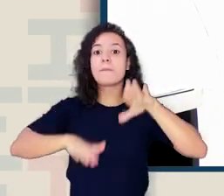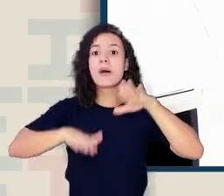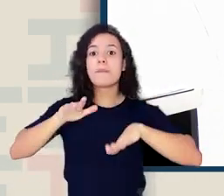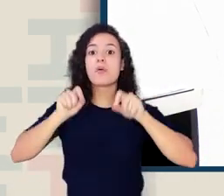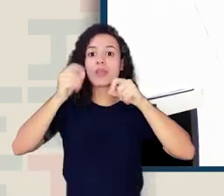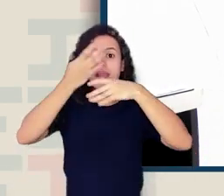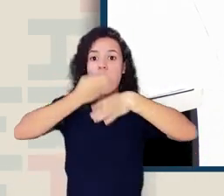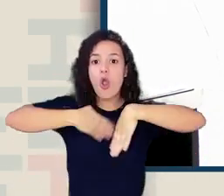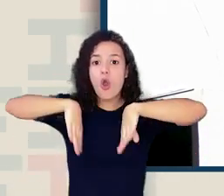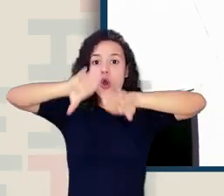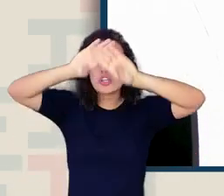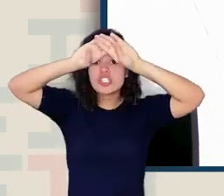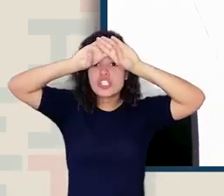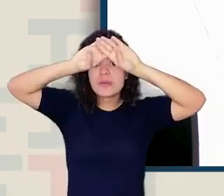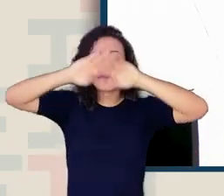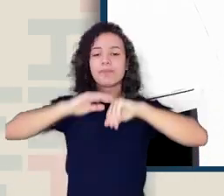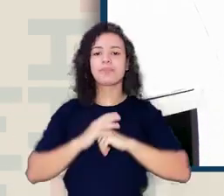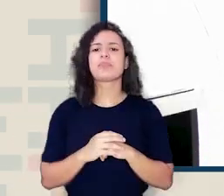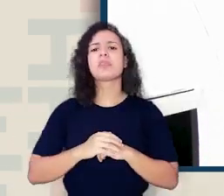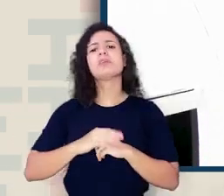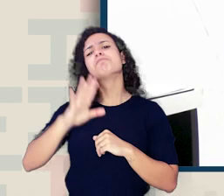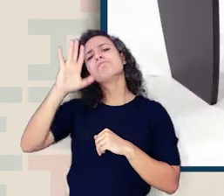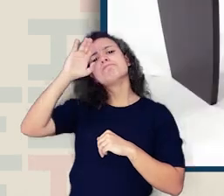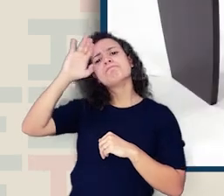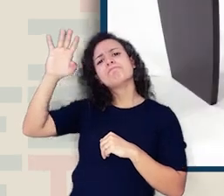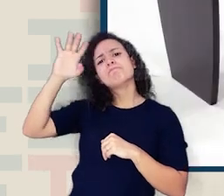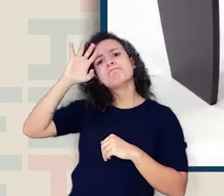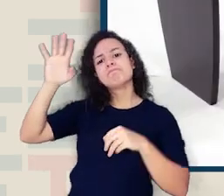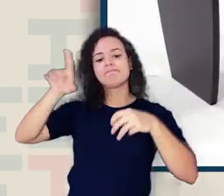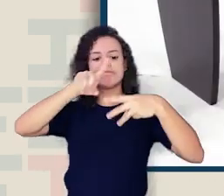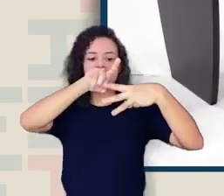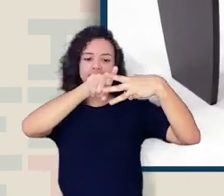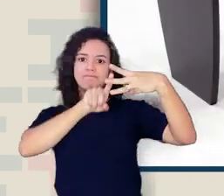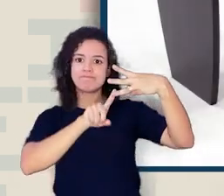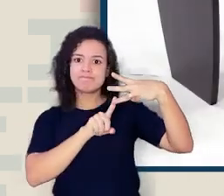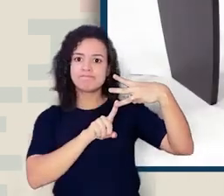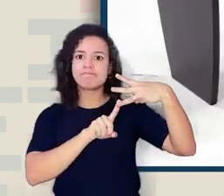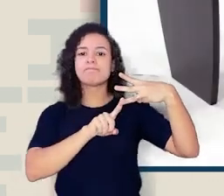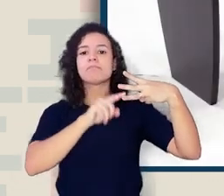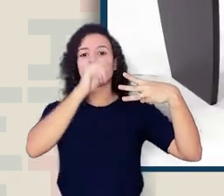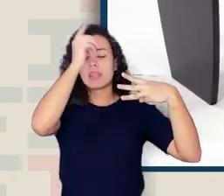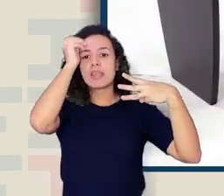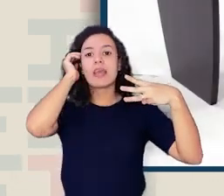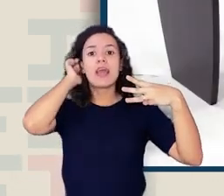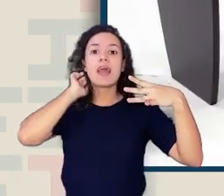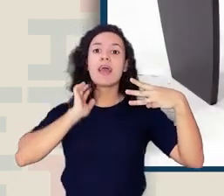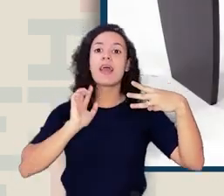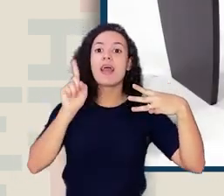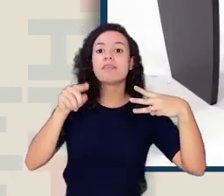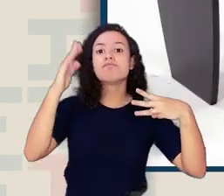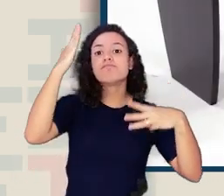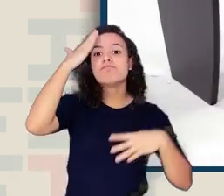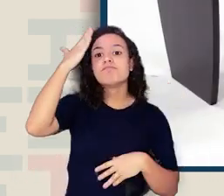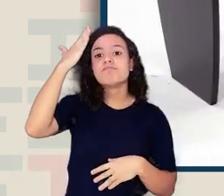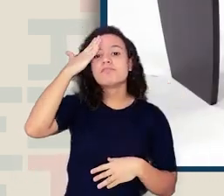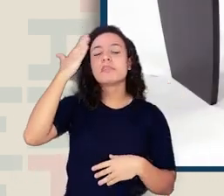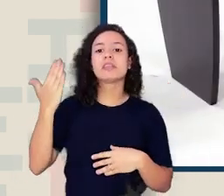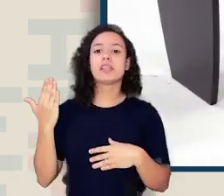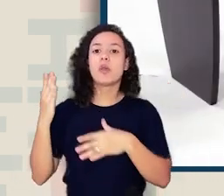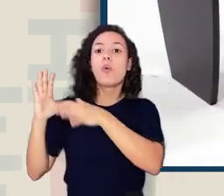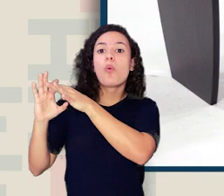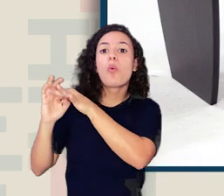terceiro, os toques aos orixás. Pensar nessas 3 sistematizações é entender o